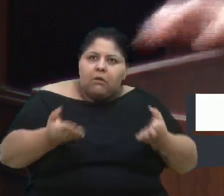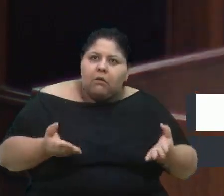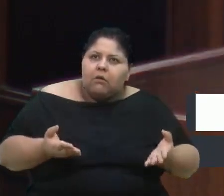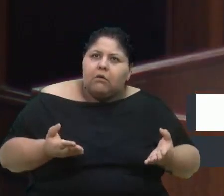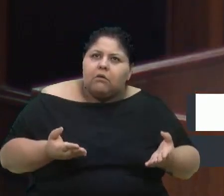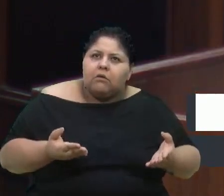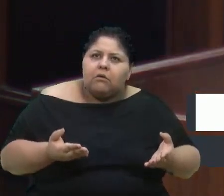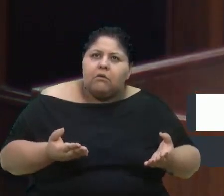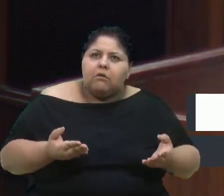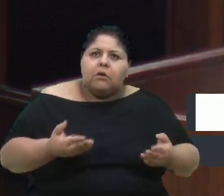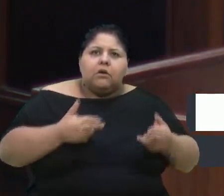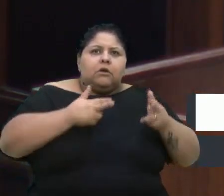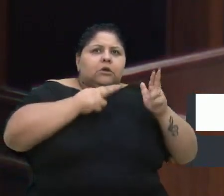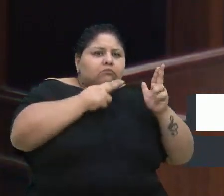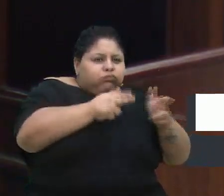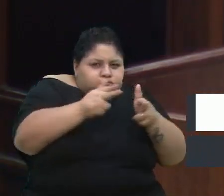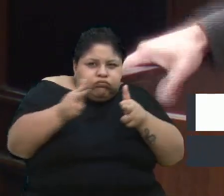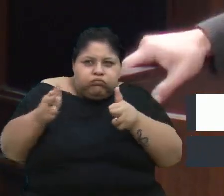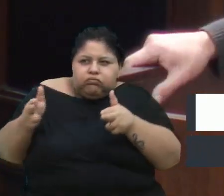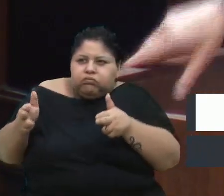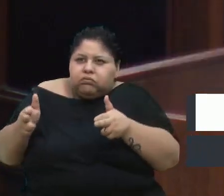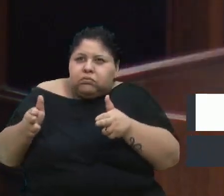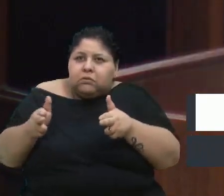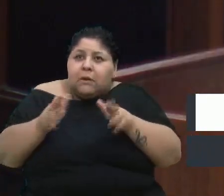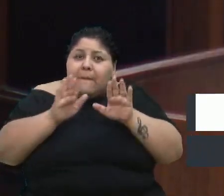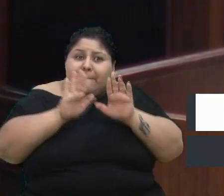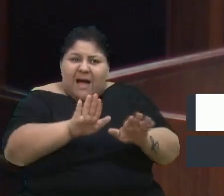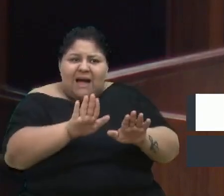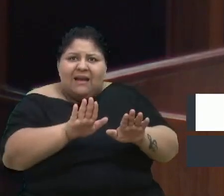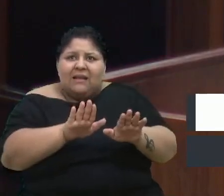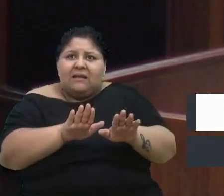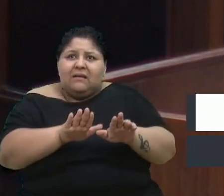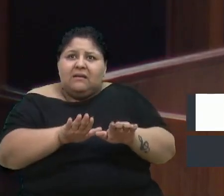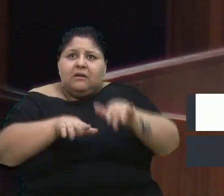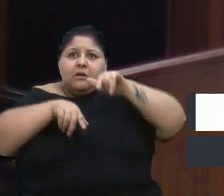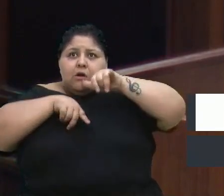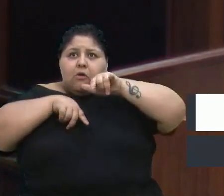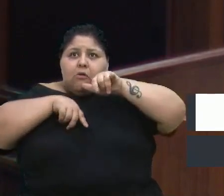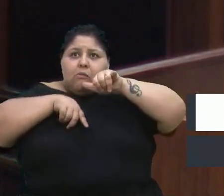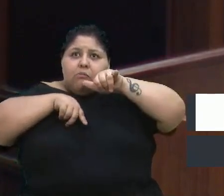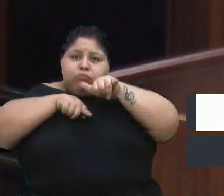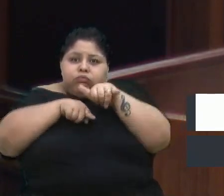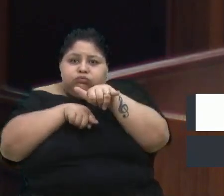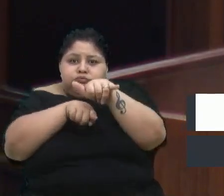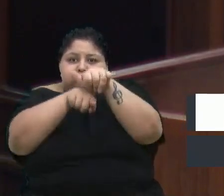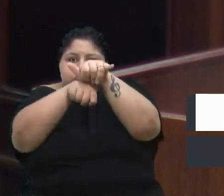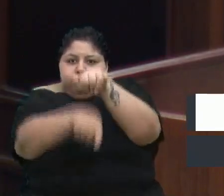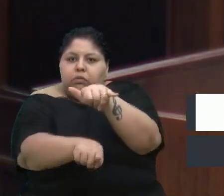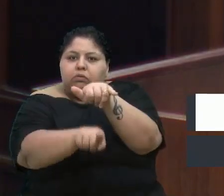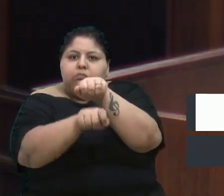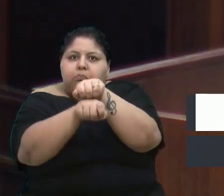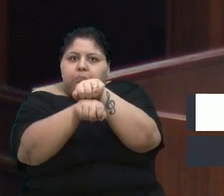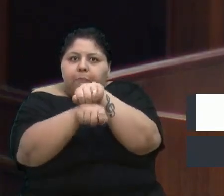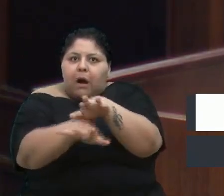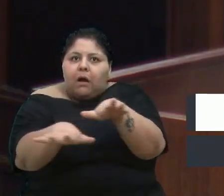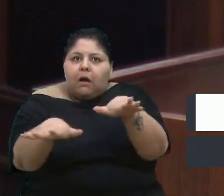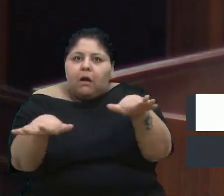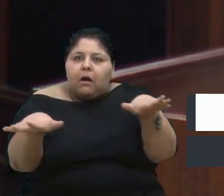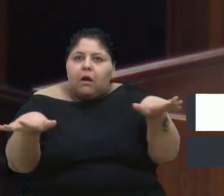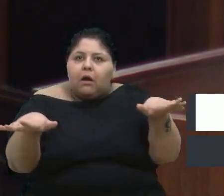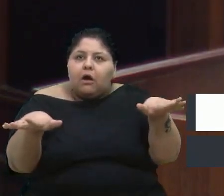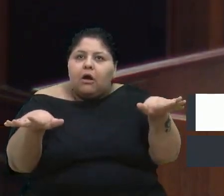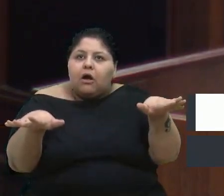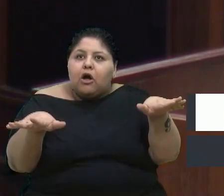os terroristas, lá, parem com os mísseis, vão parar de matar. Me explica qual vereador vai ser o garanhão, vai